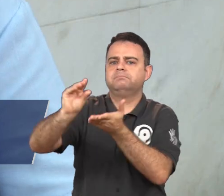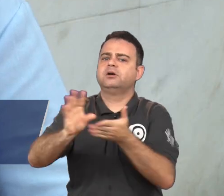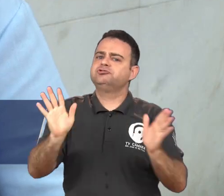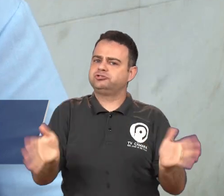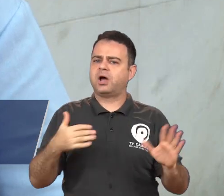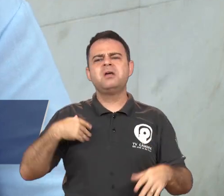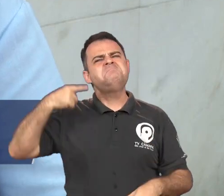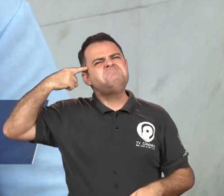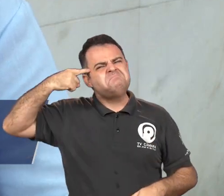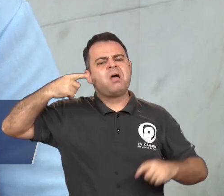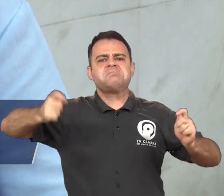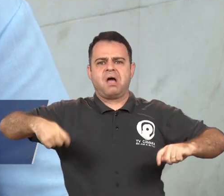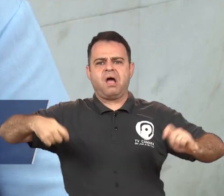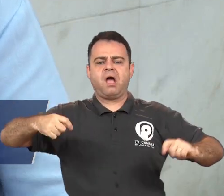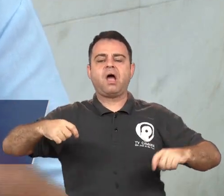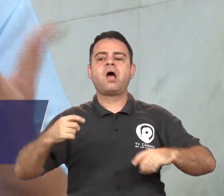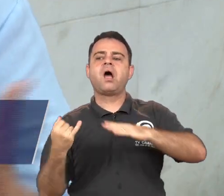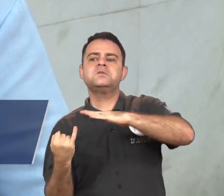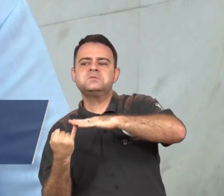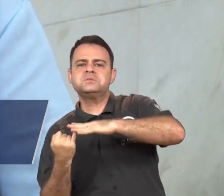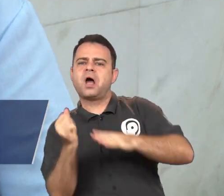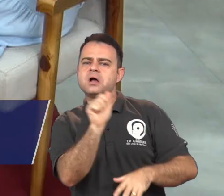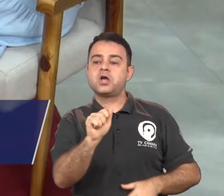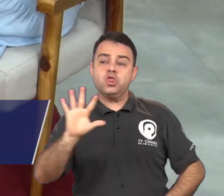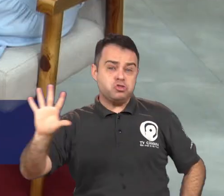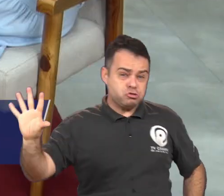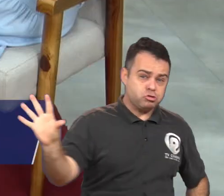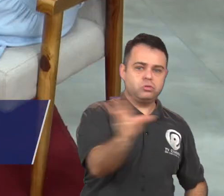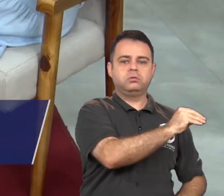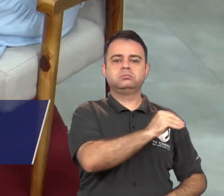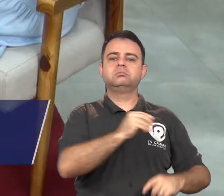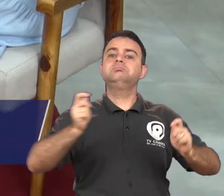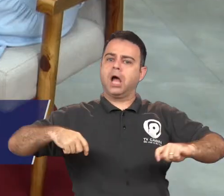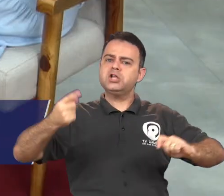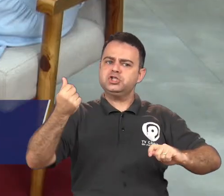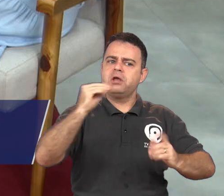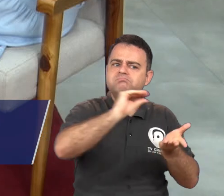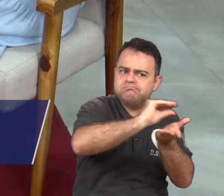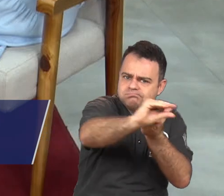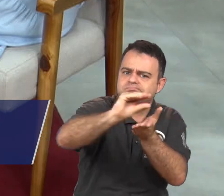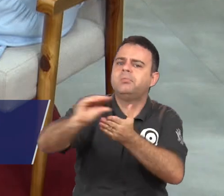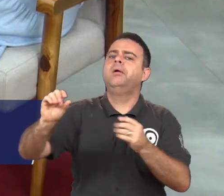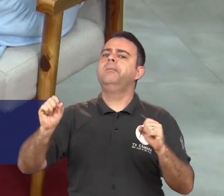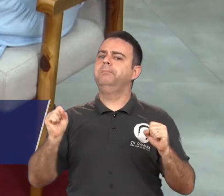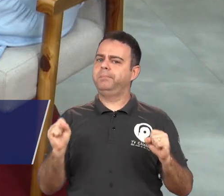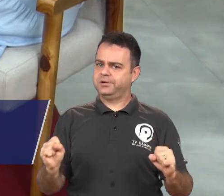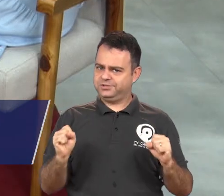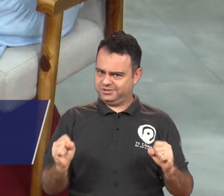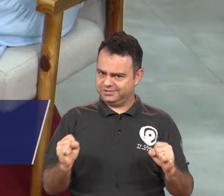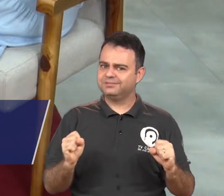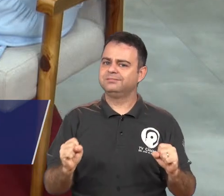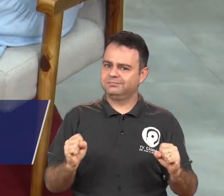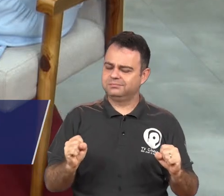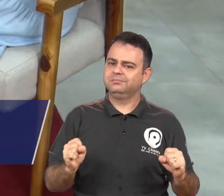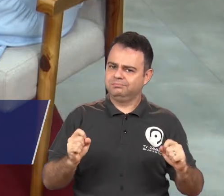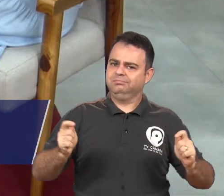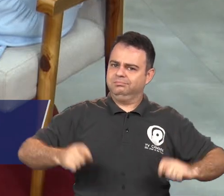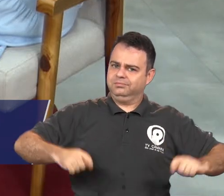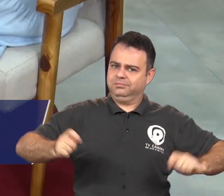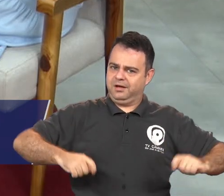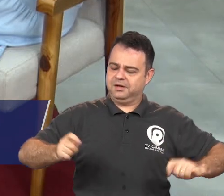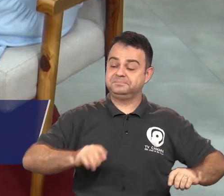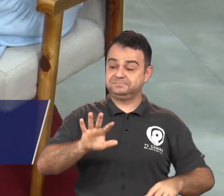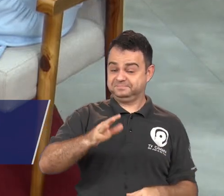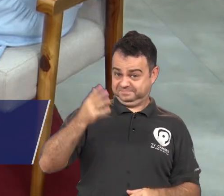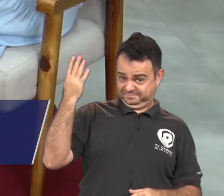todas as instituições possam ser de alguma forma contempladas. De alguma forma contemplado. É claro que não dá para você...